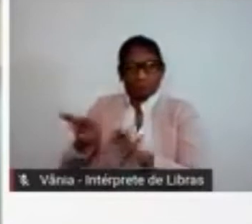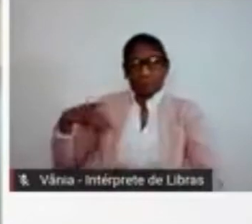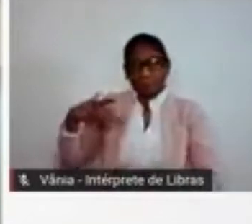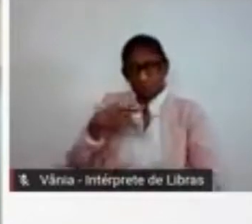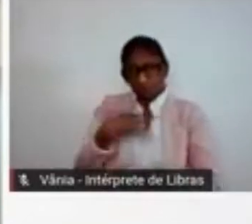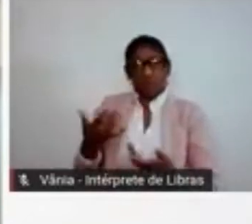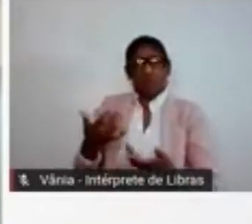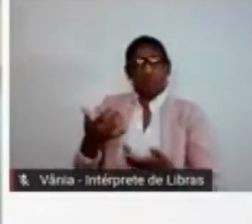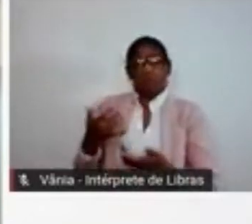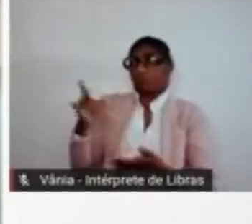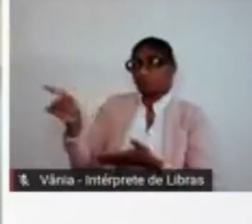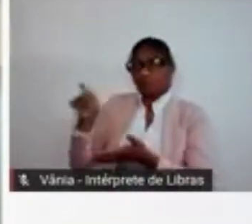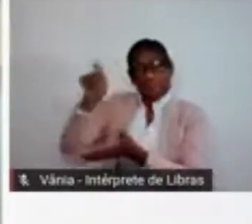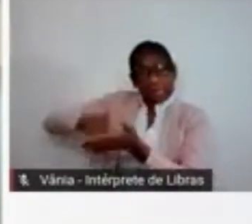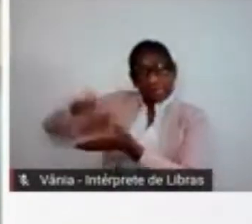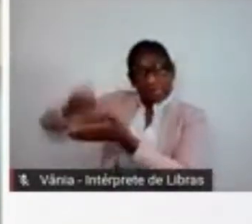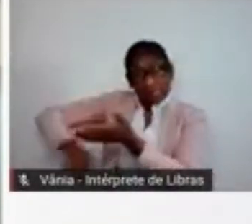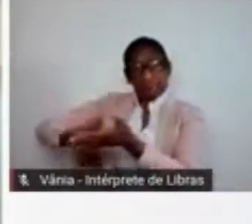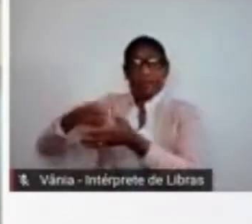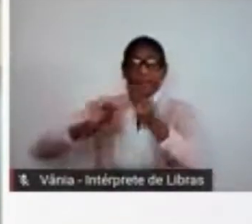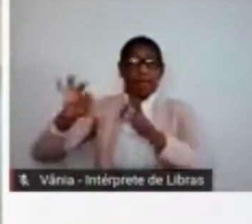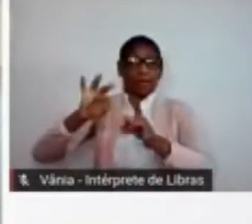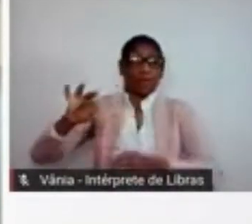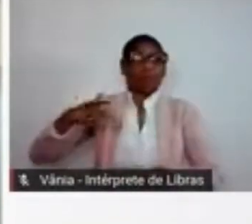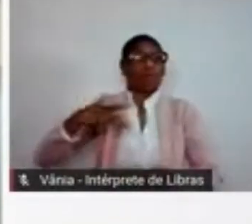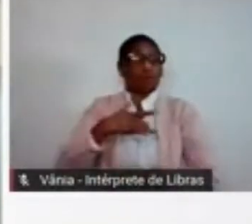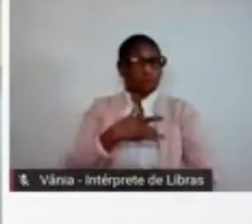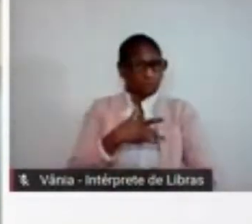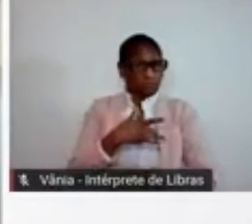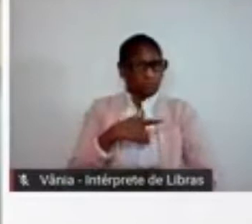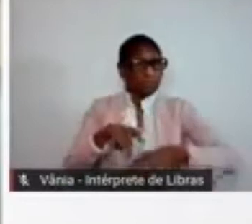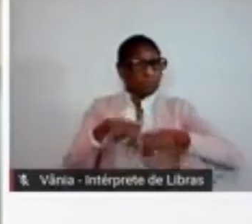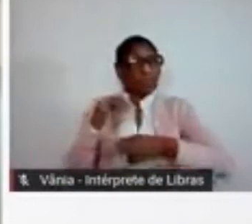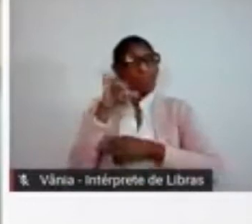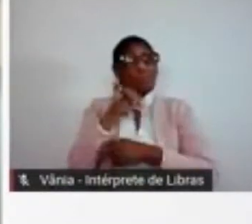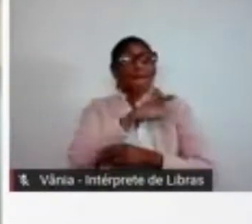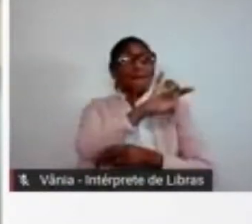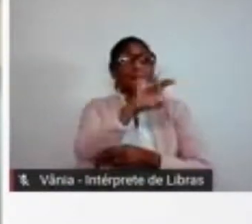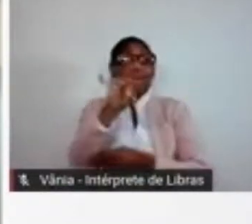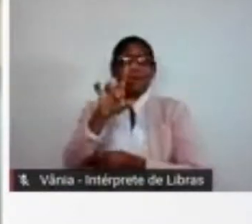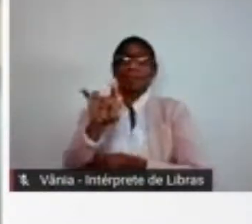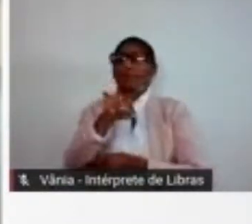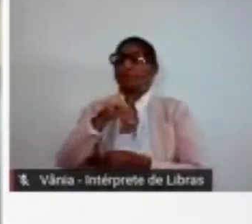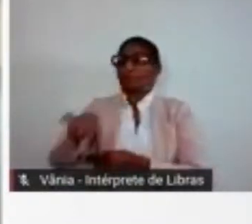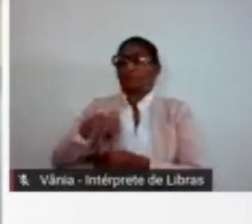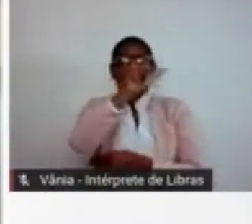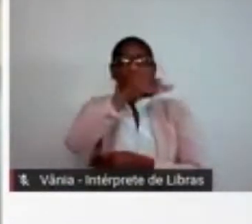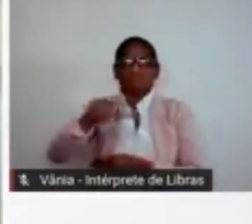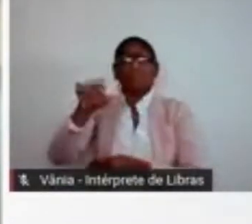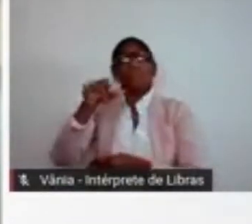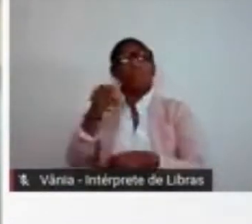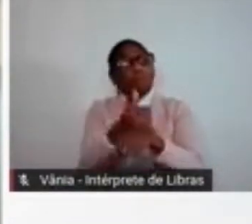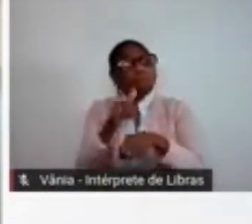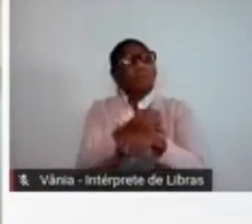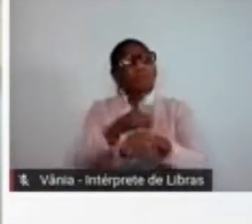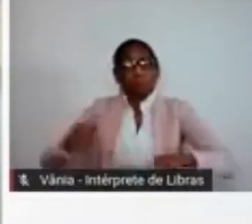responsáveis de saúde pública da região. Reforçando que o engajamento de cada um de nós é a grande estratégia para